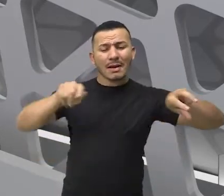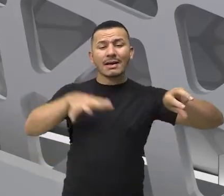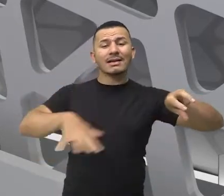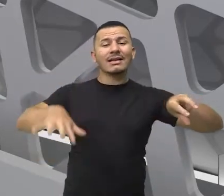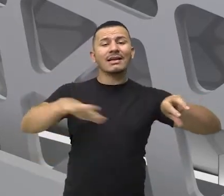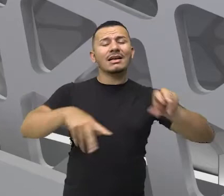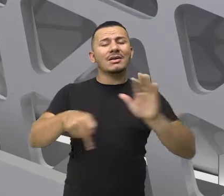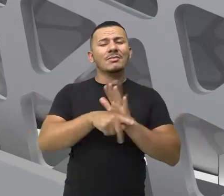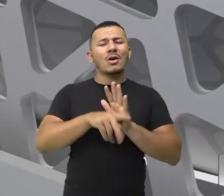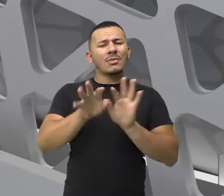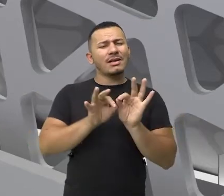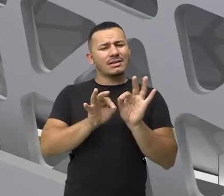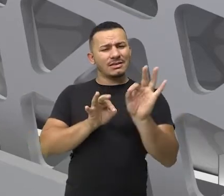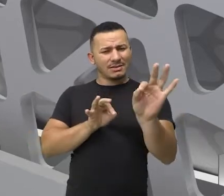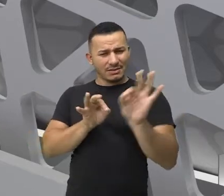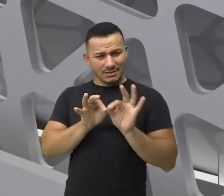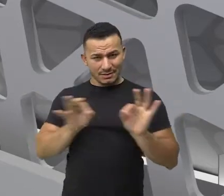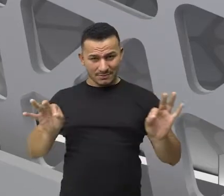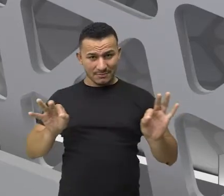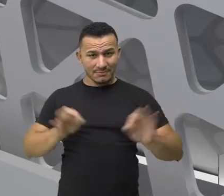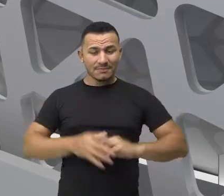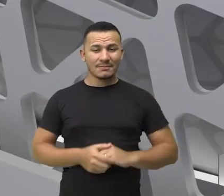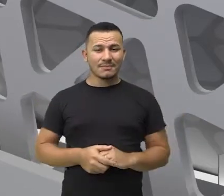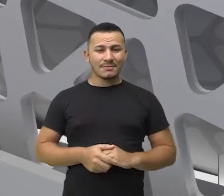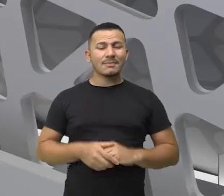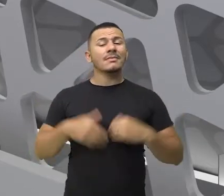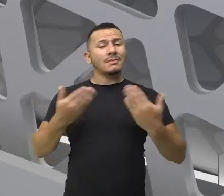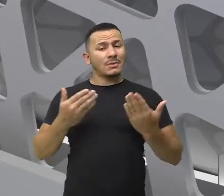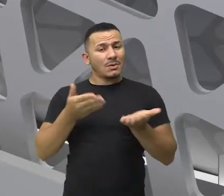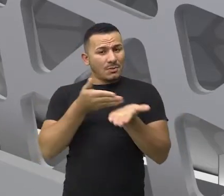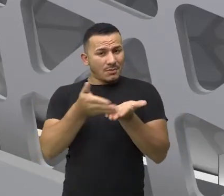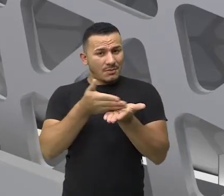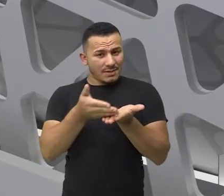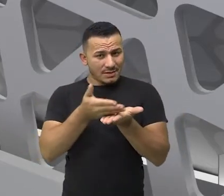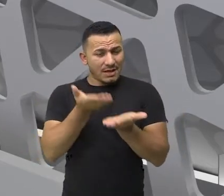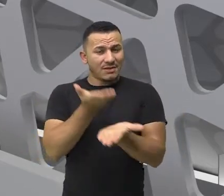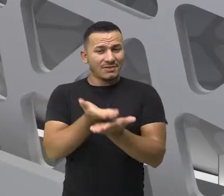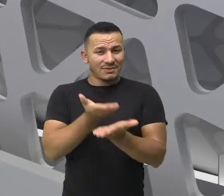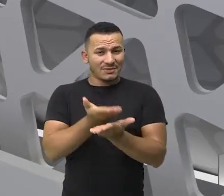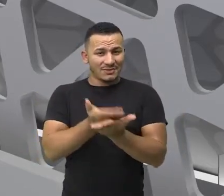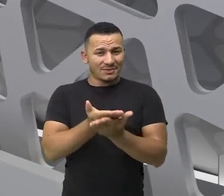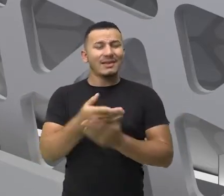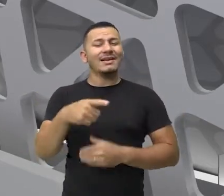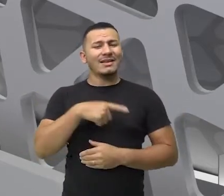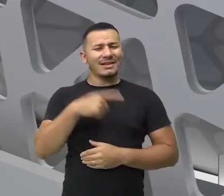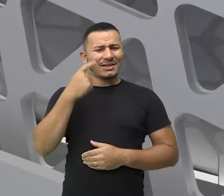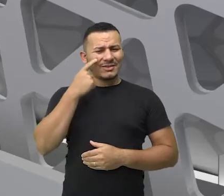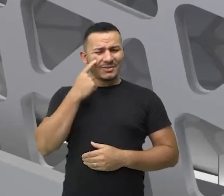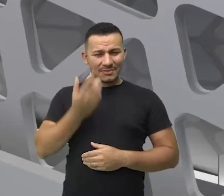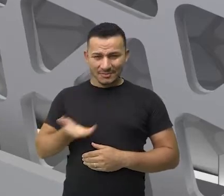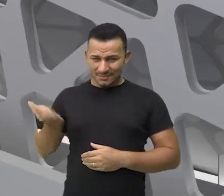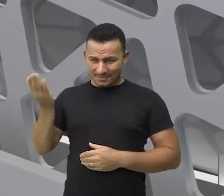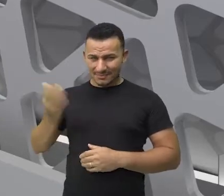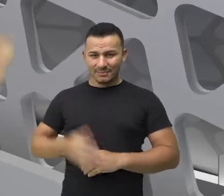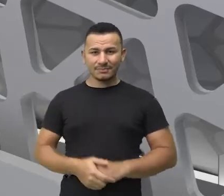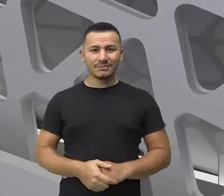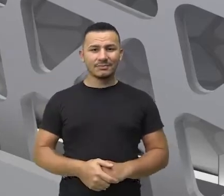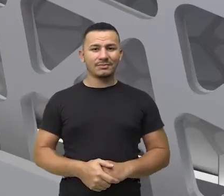da simetria. E para iniciar a nossa aula de hoje, nós temos o seguinte.